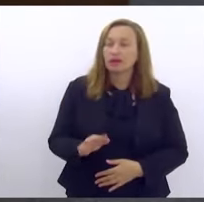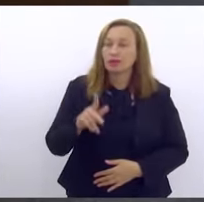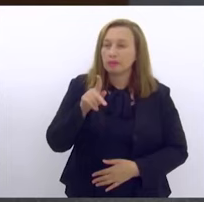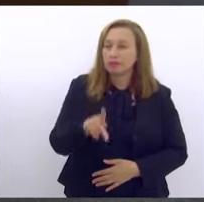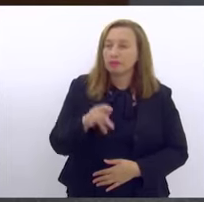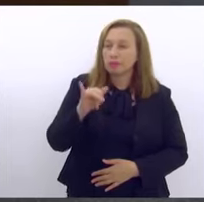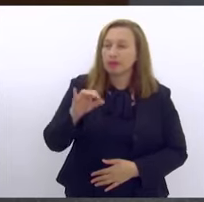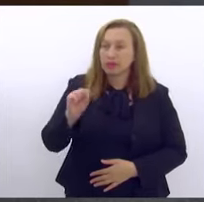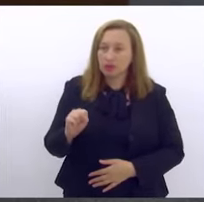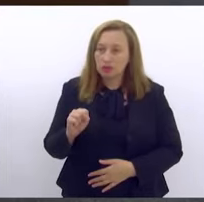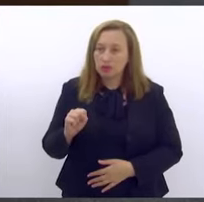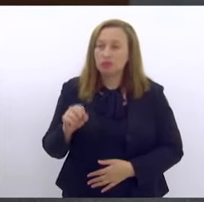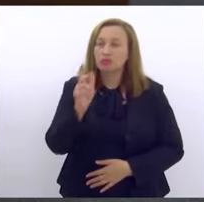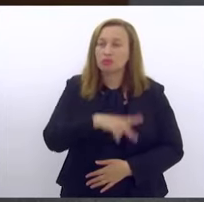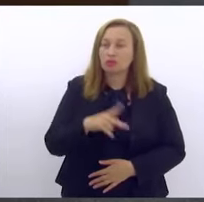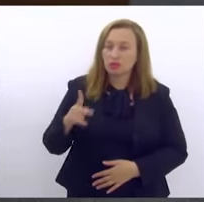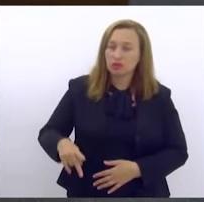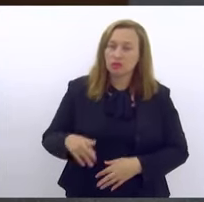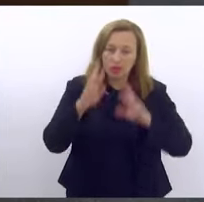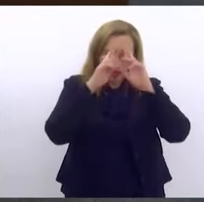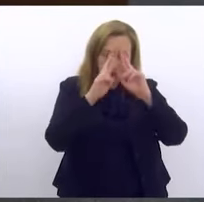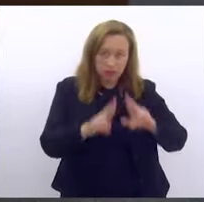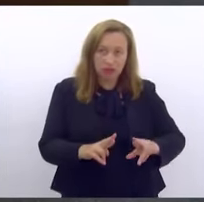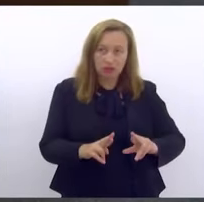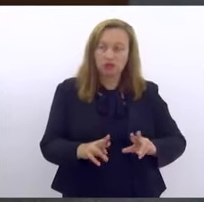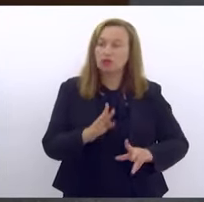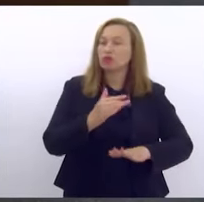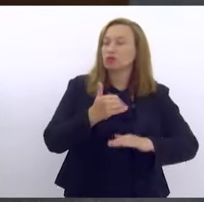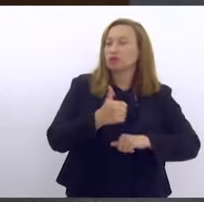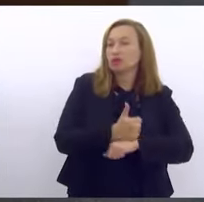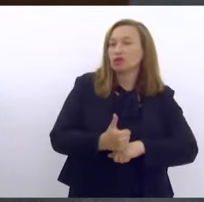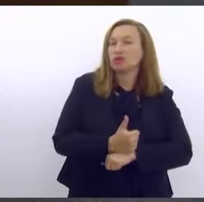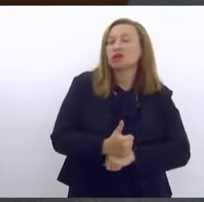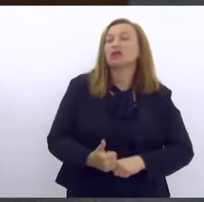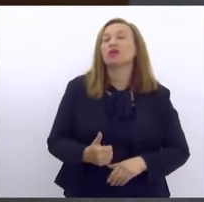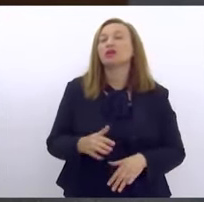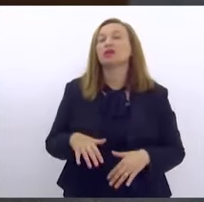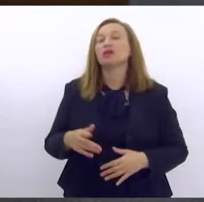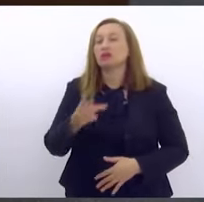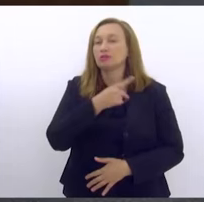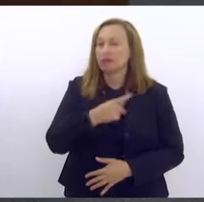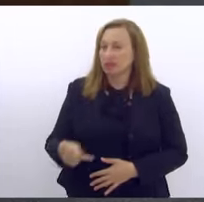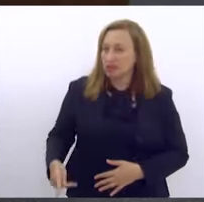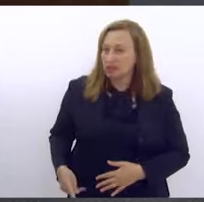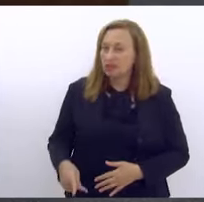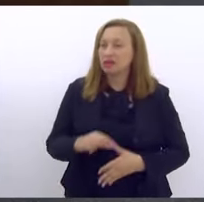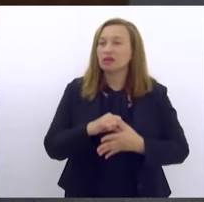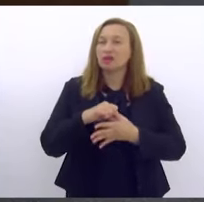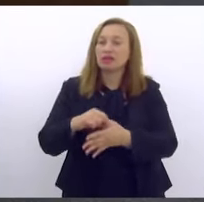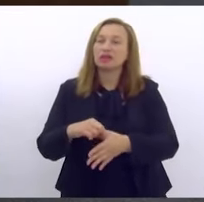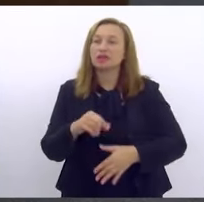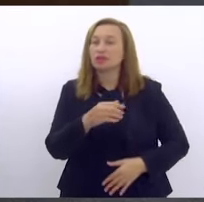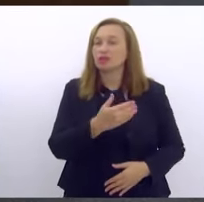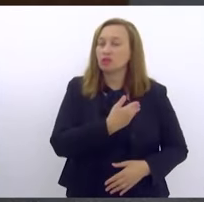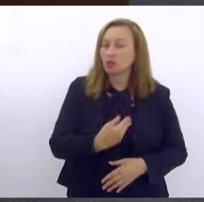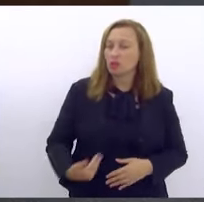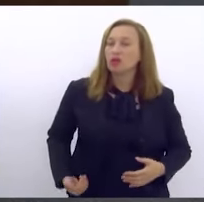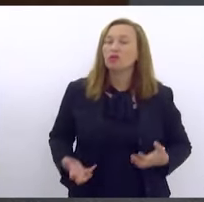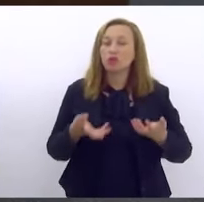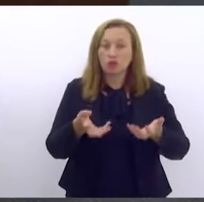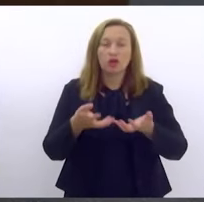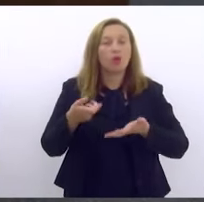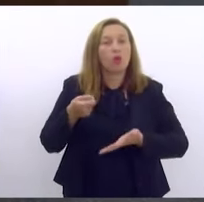magistério com respeito às carreiras. E aí, senhor presidente, senhor líder do governo, o que eu quero